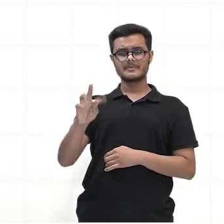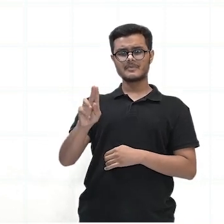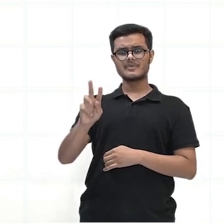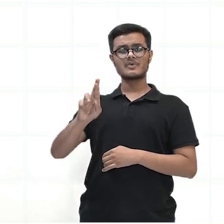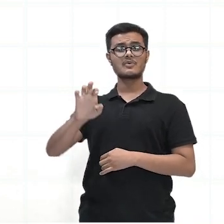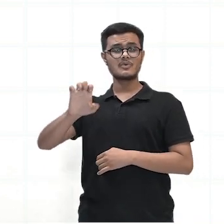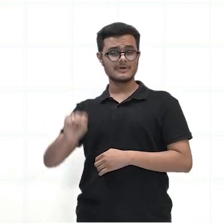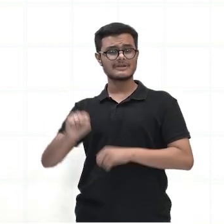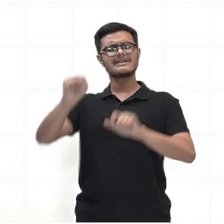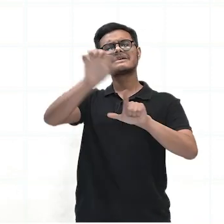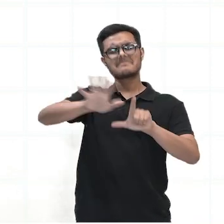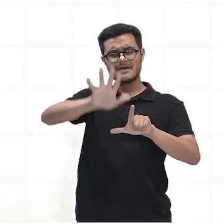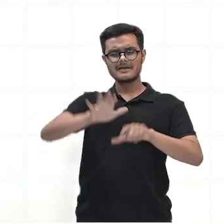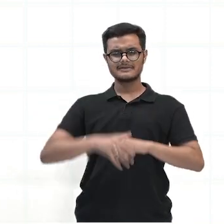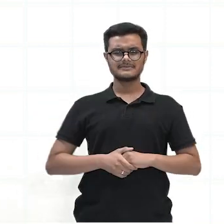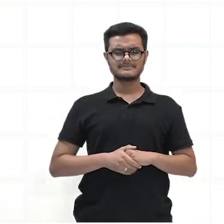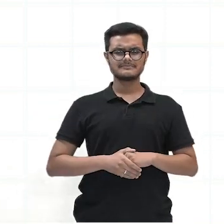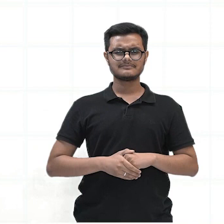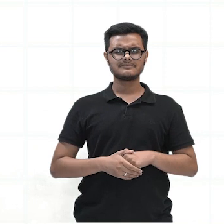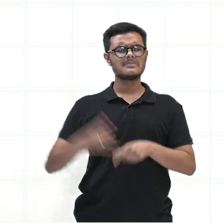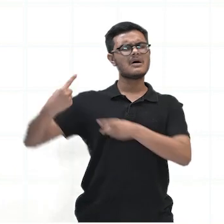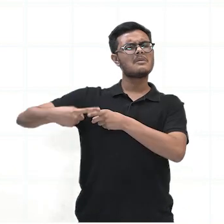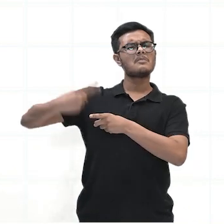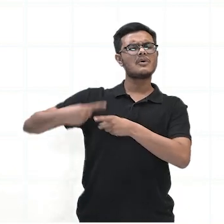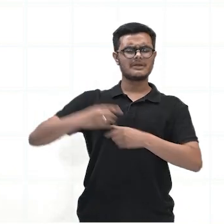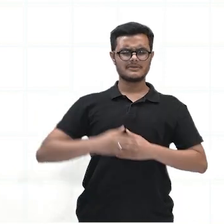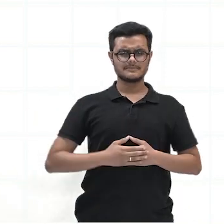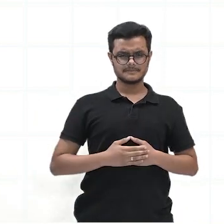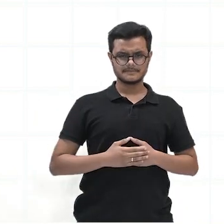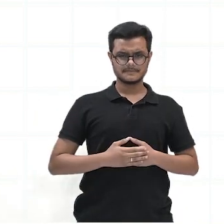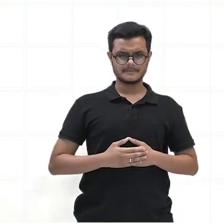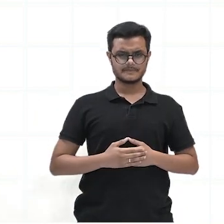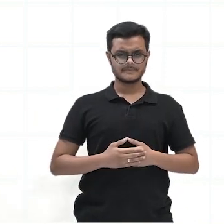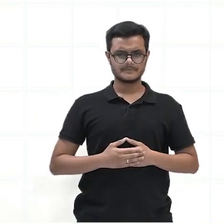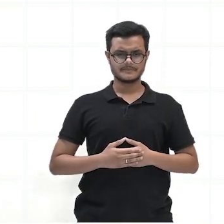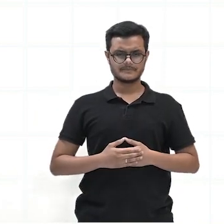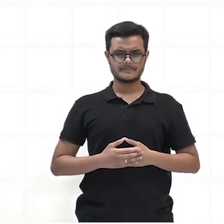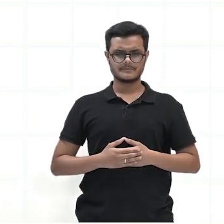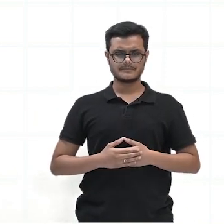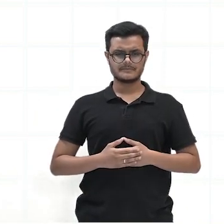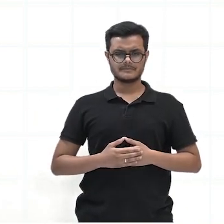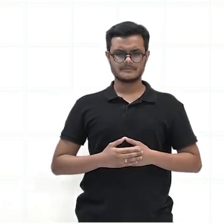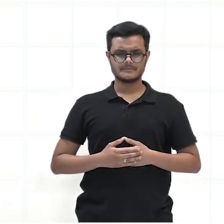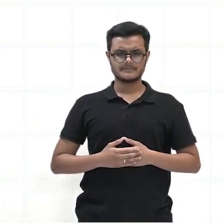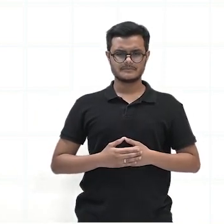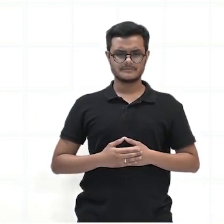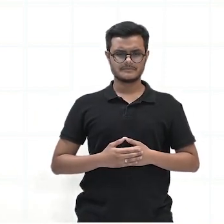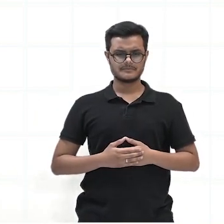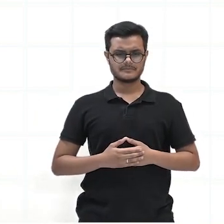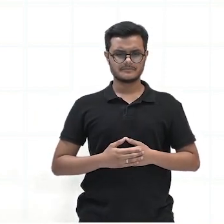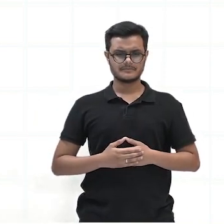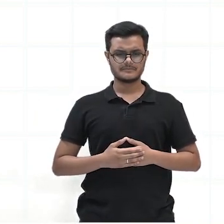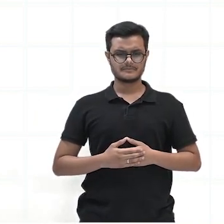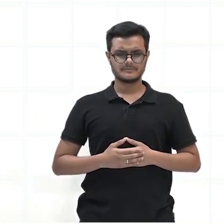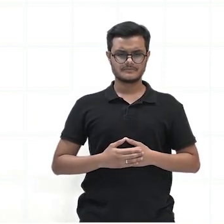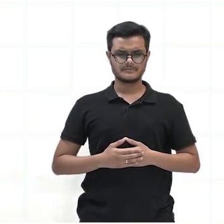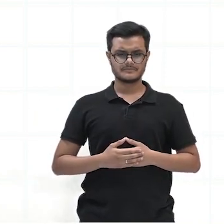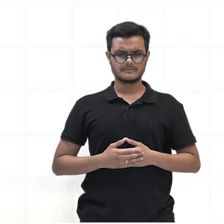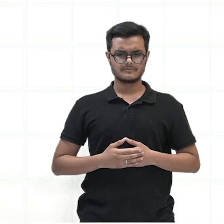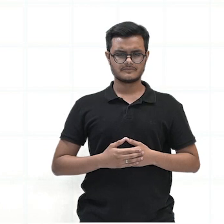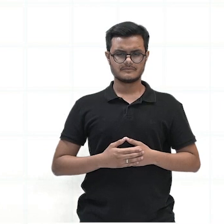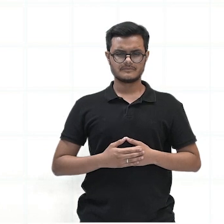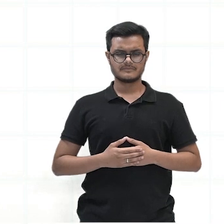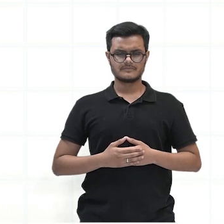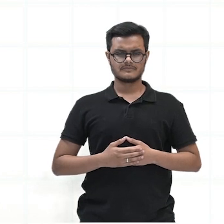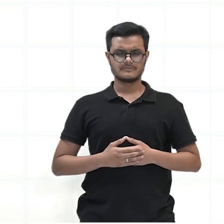Para quê? Para comunicar, para falar, expressar uma o quê?